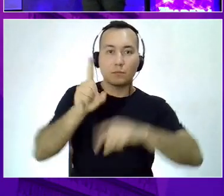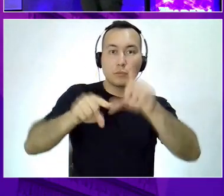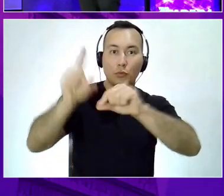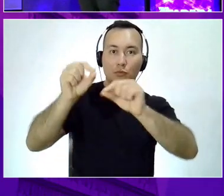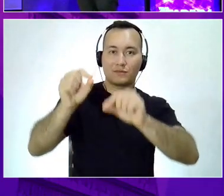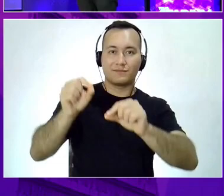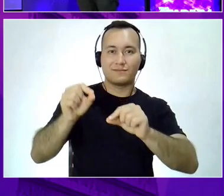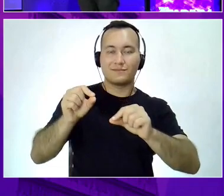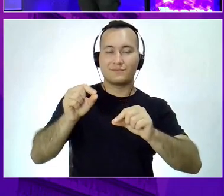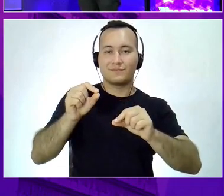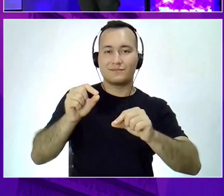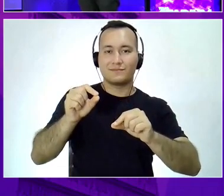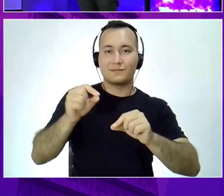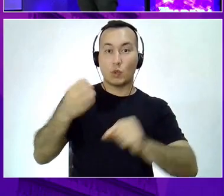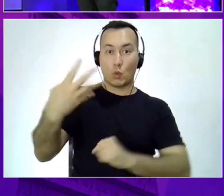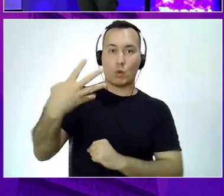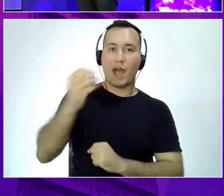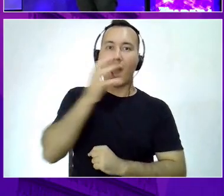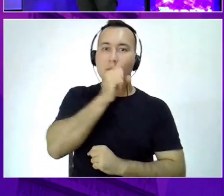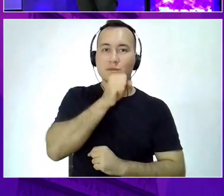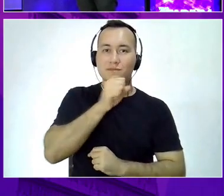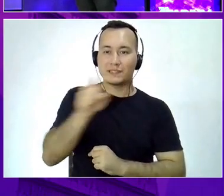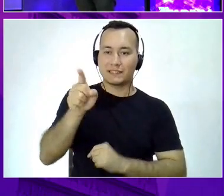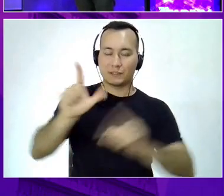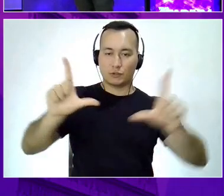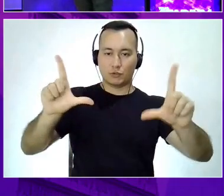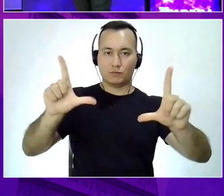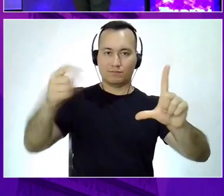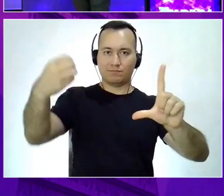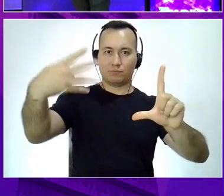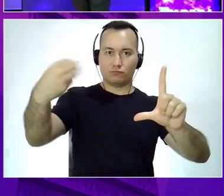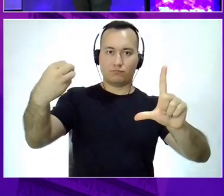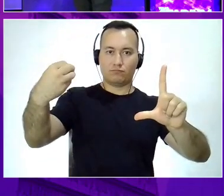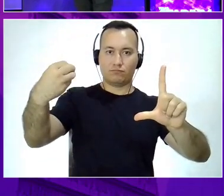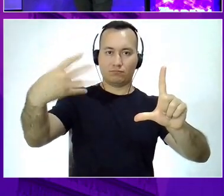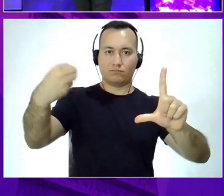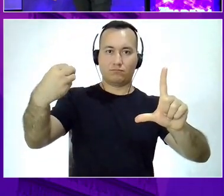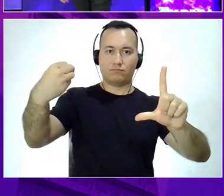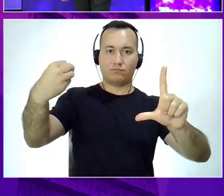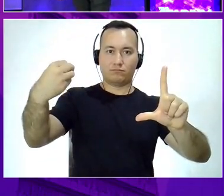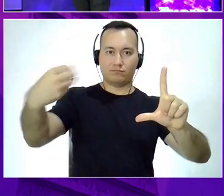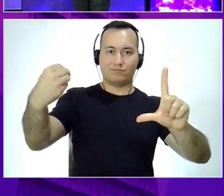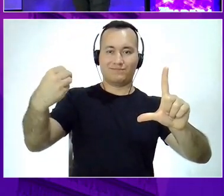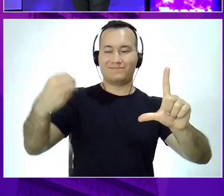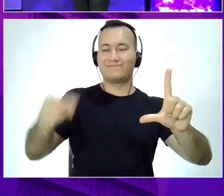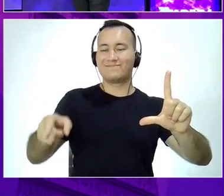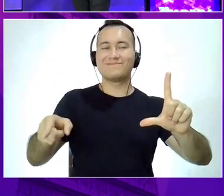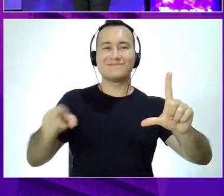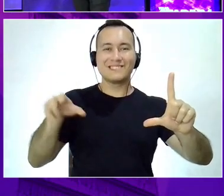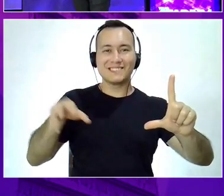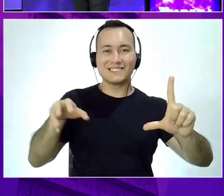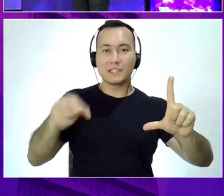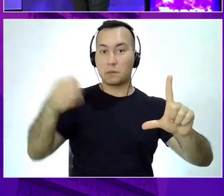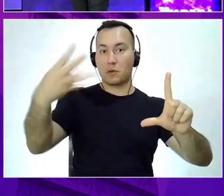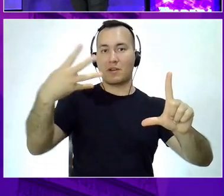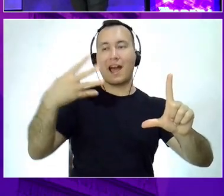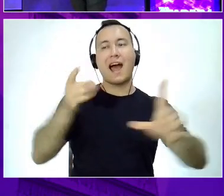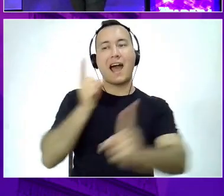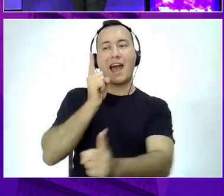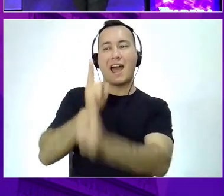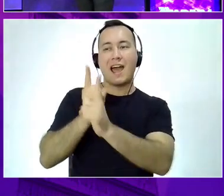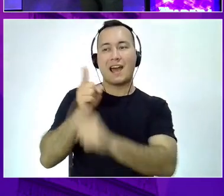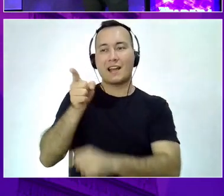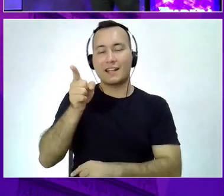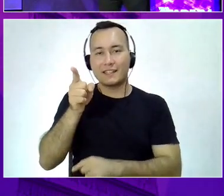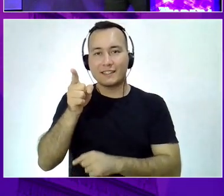imagina se você só tem uma dificuldade motora e precisa usar esse tipo de menu cascata. Você não vai conseguir. E isso